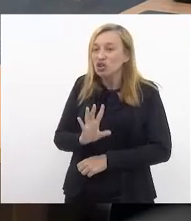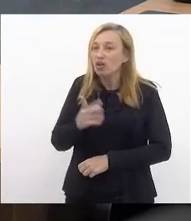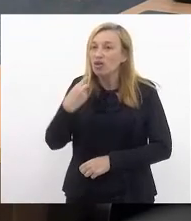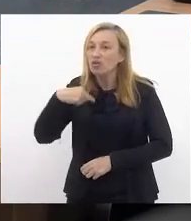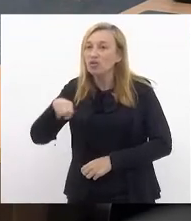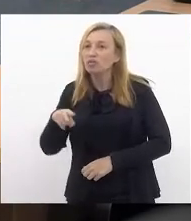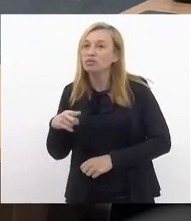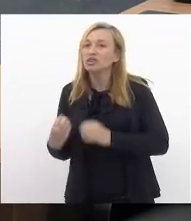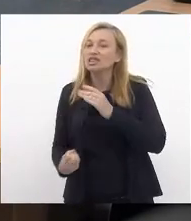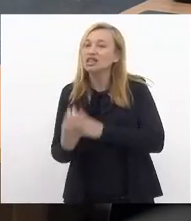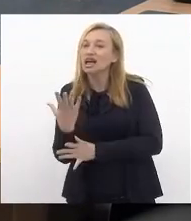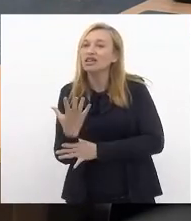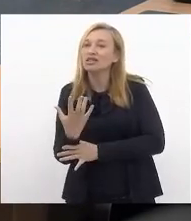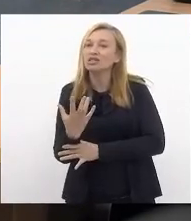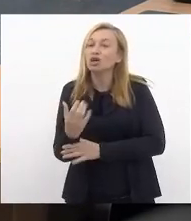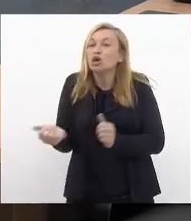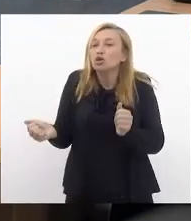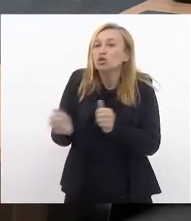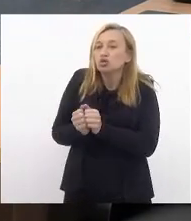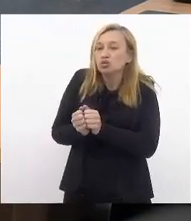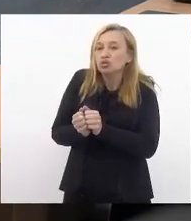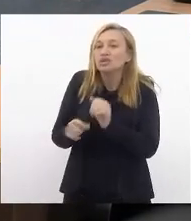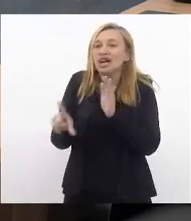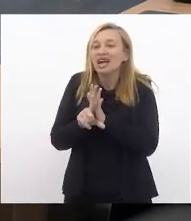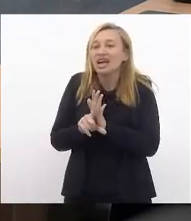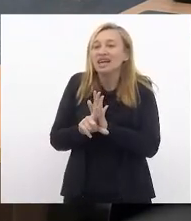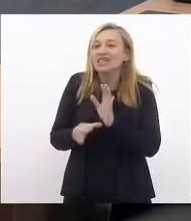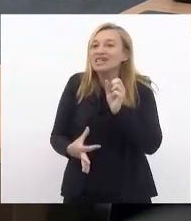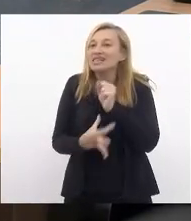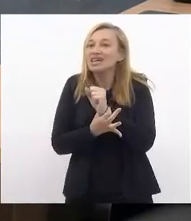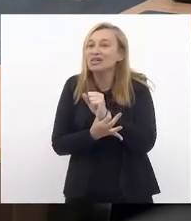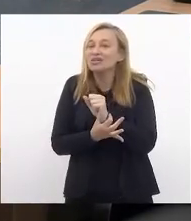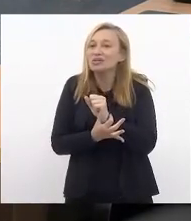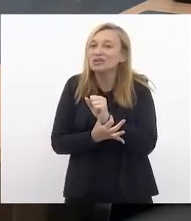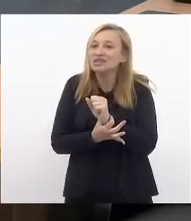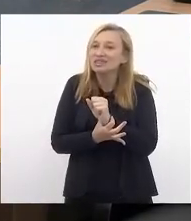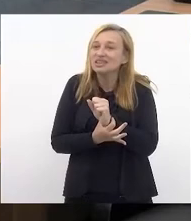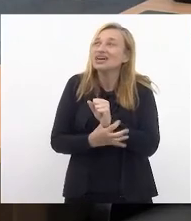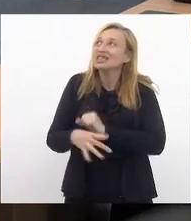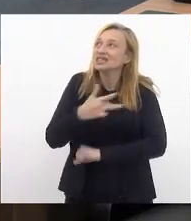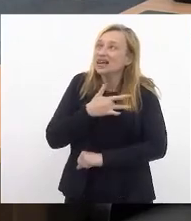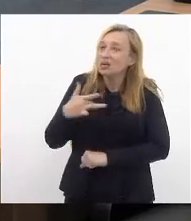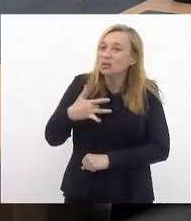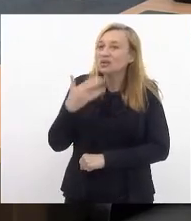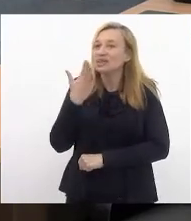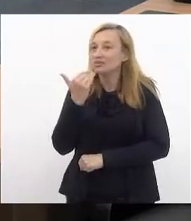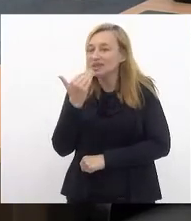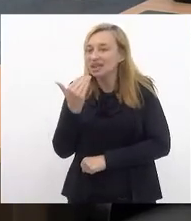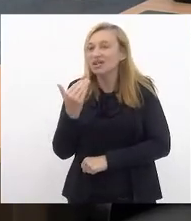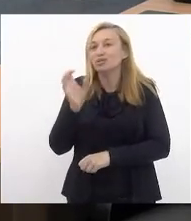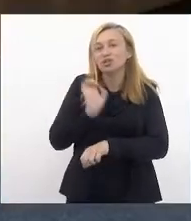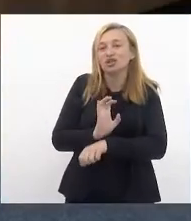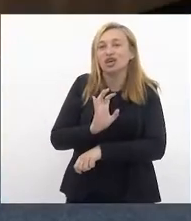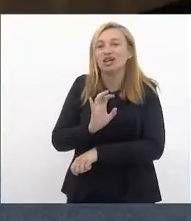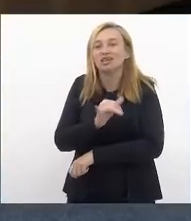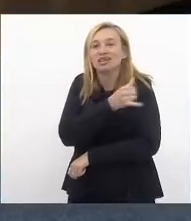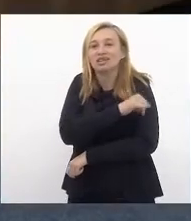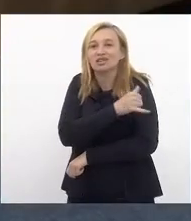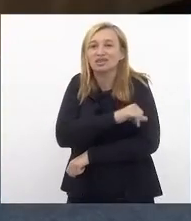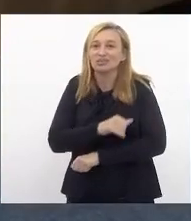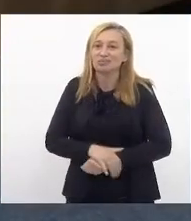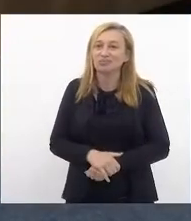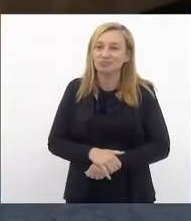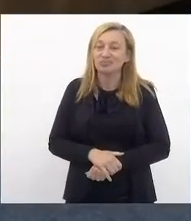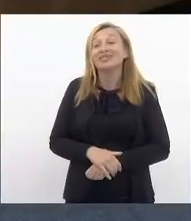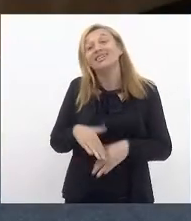autores juntos da lei de segurança lei de saúde e segurança alimentar do estado do estado do Rio de